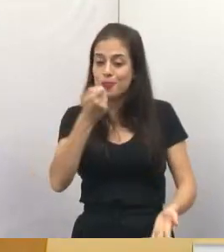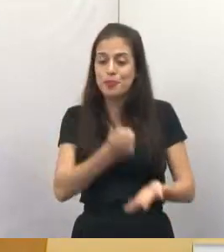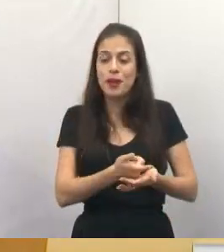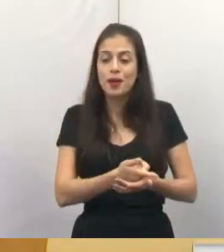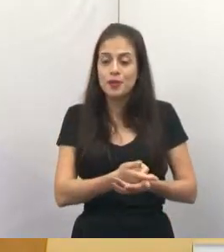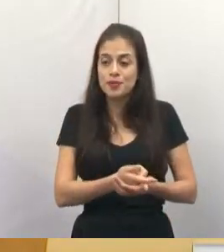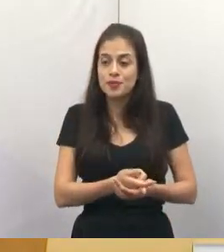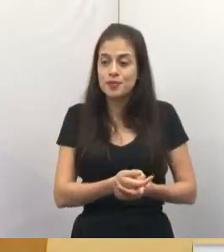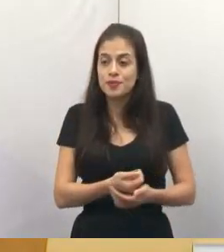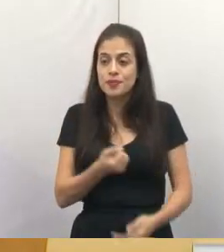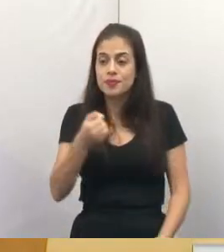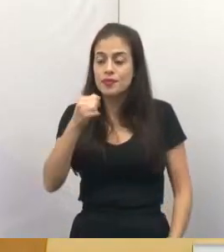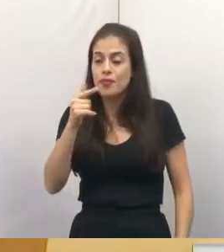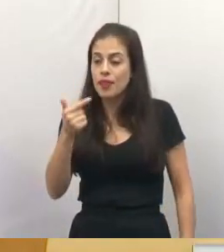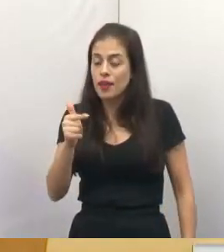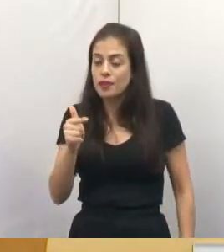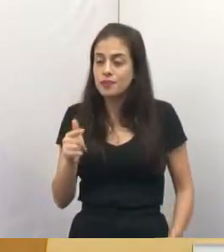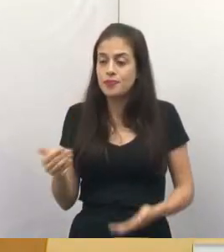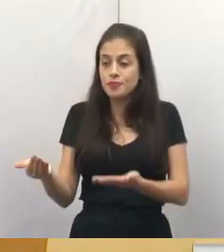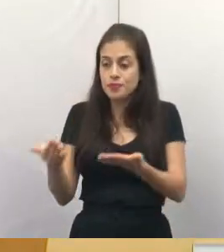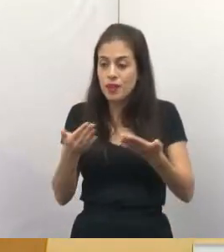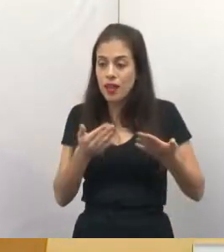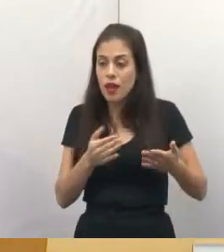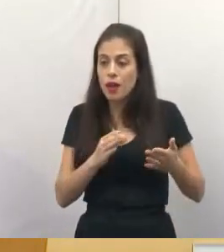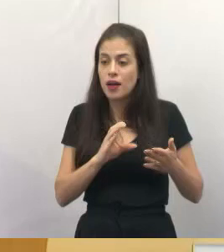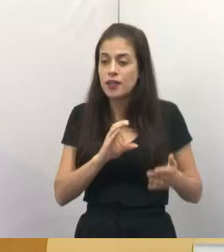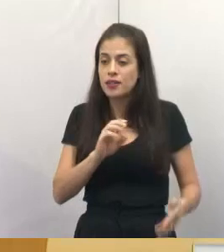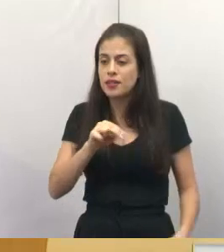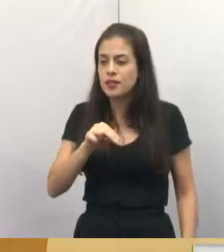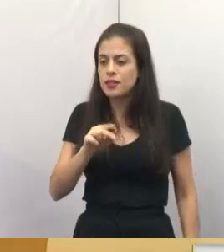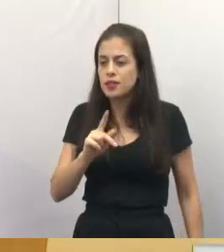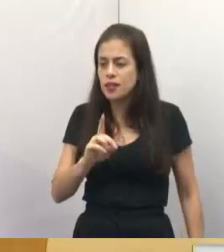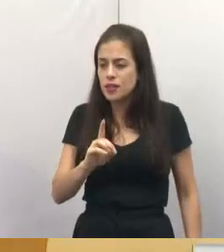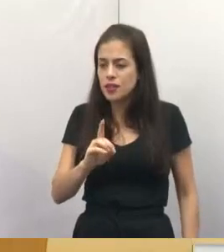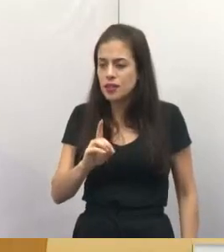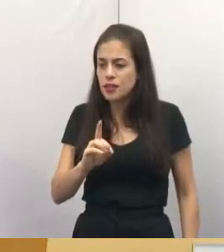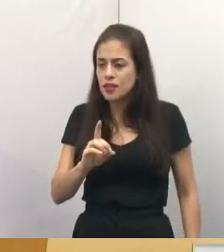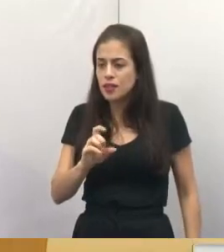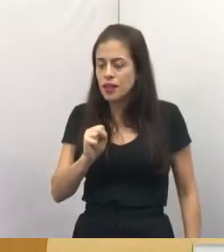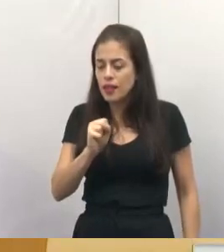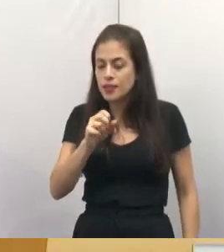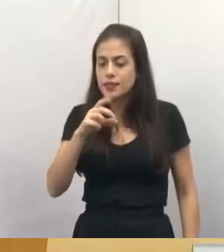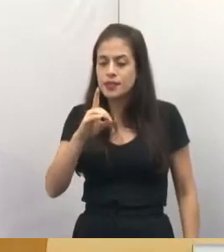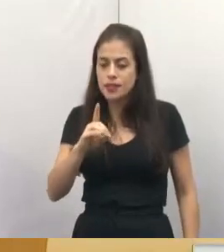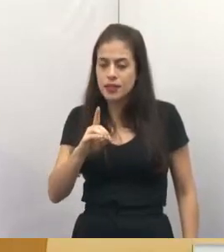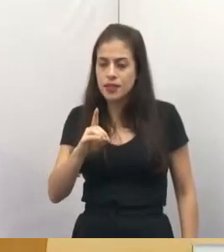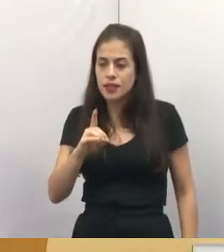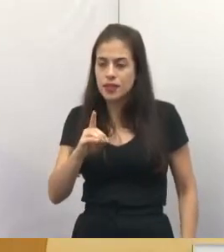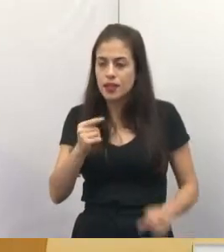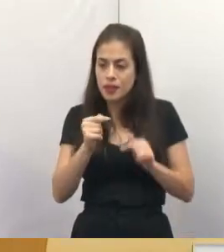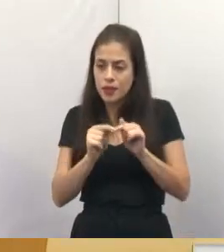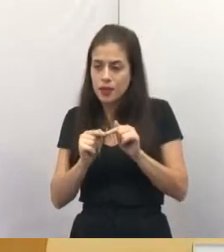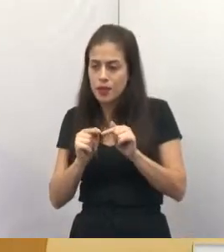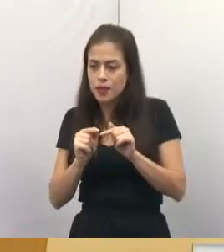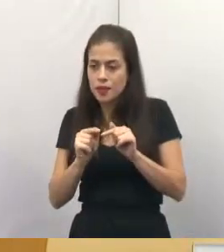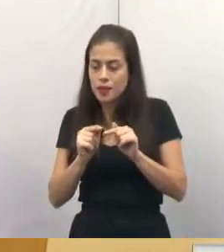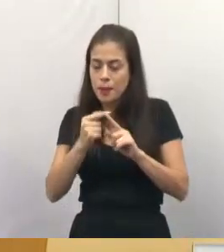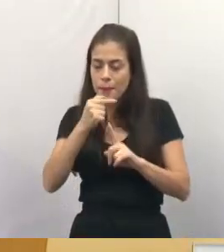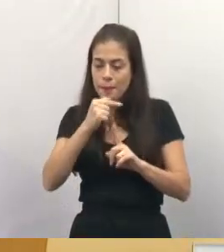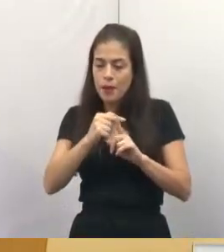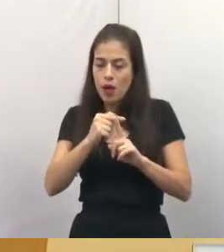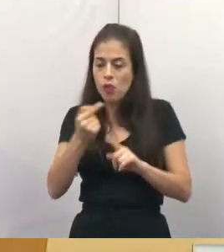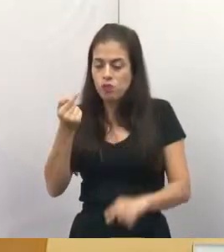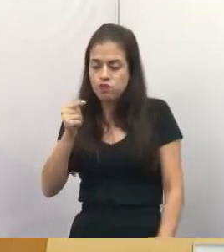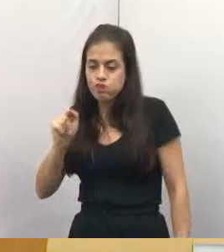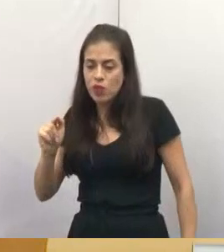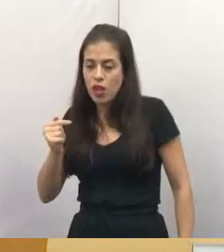a prefeitura ela vai soltar para você uma CND com uma CD negativa com efeito positivo com efeito